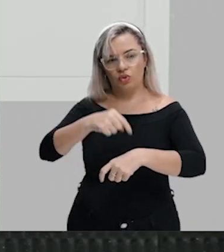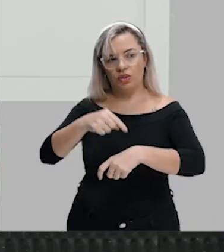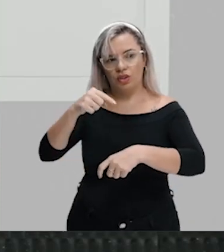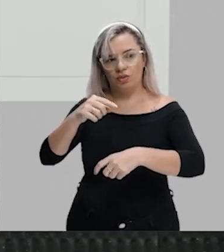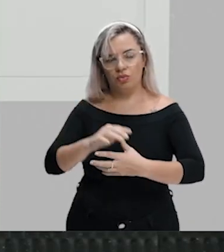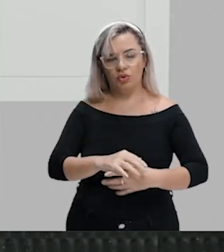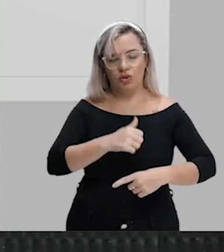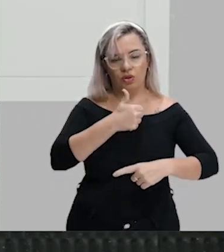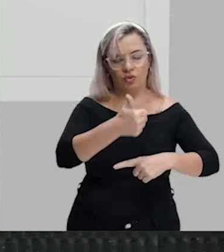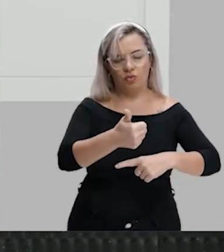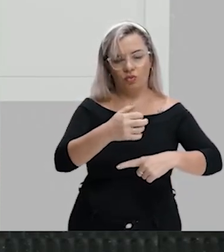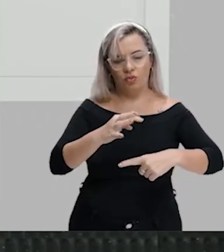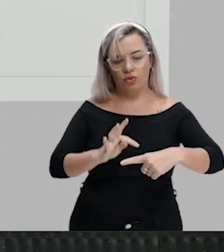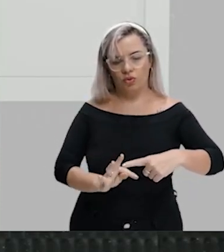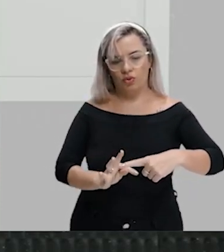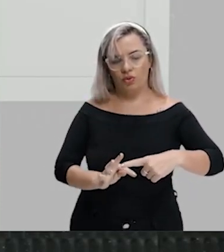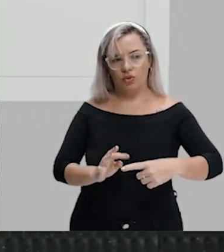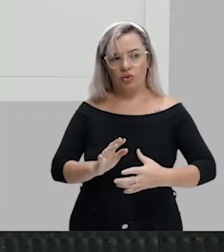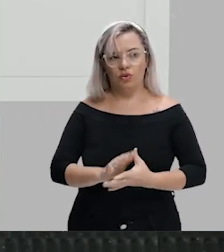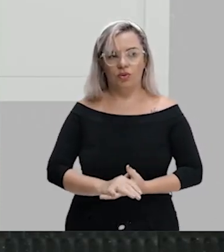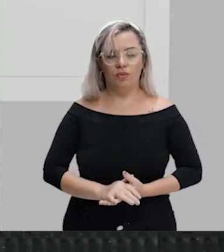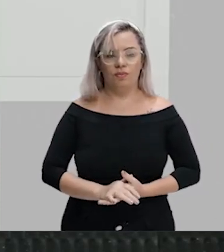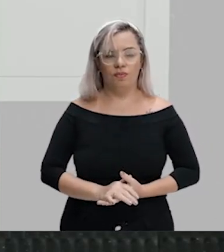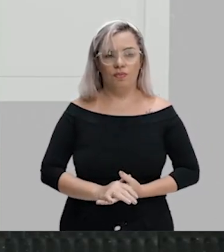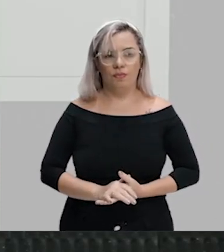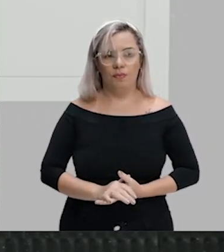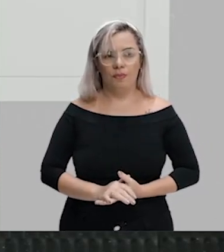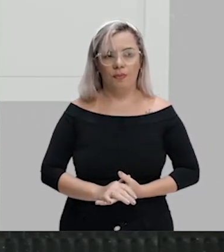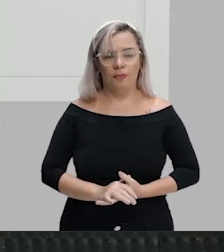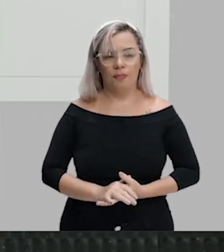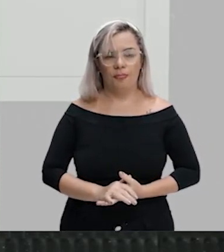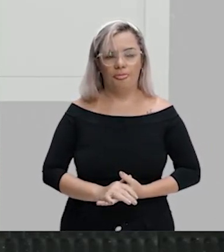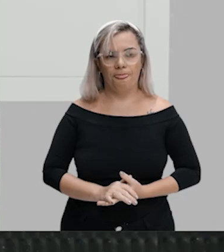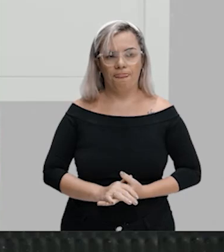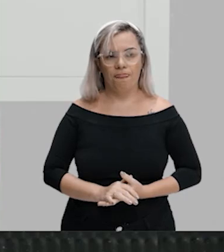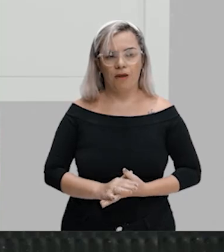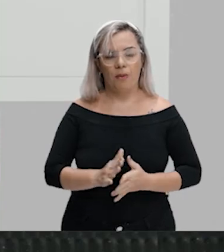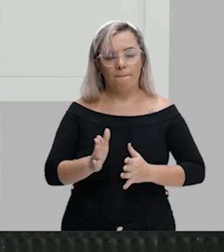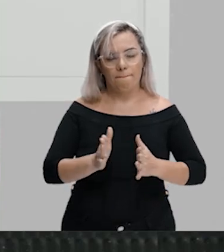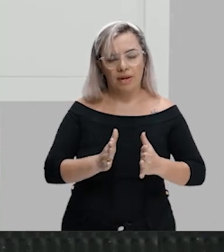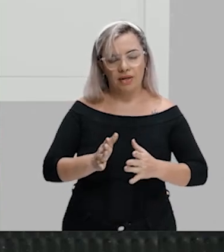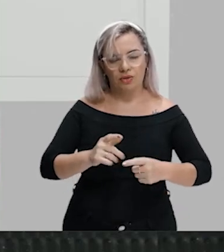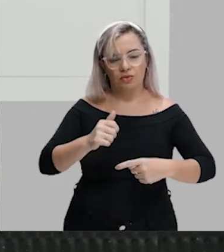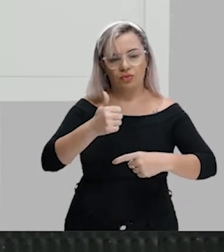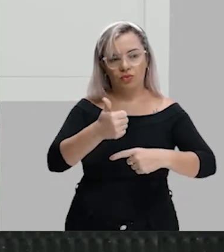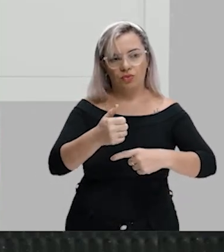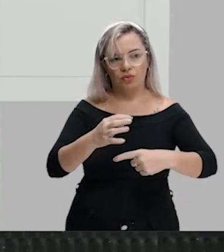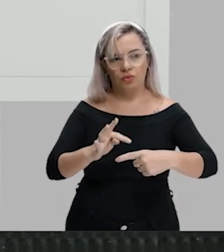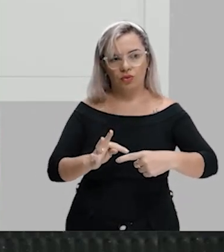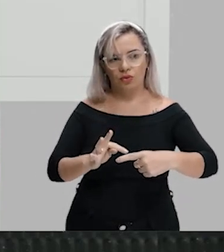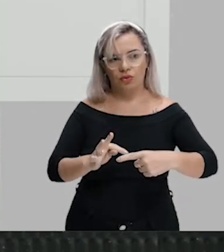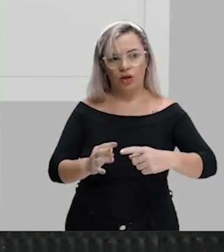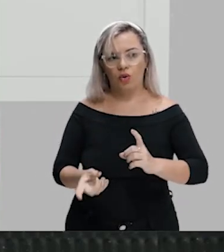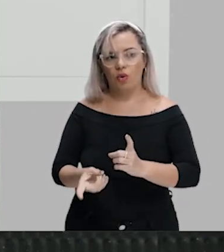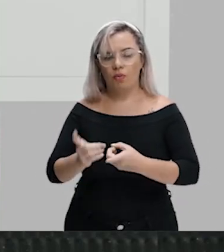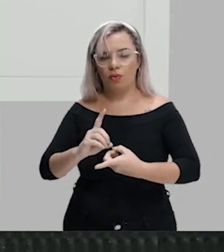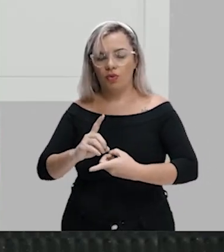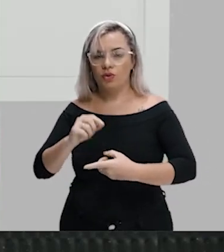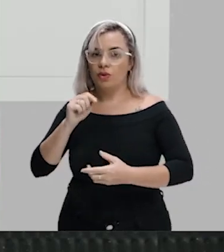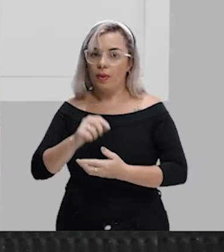né? Então, o período, que é o tempo, ele é o inverso da frequência,